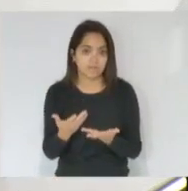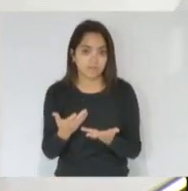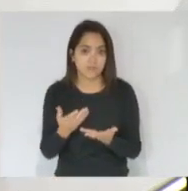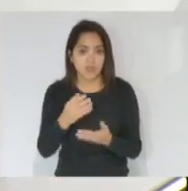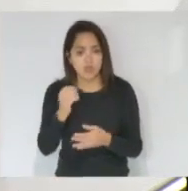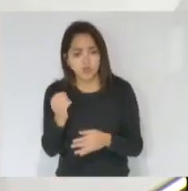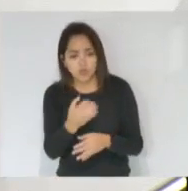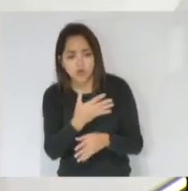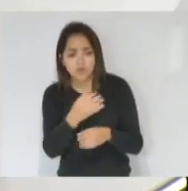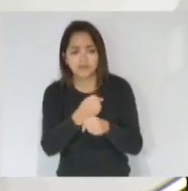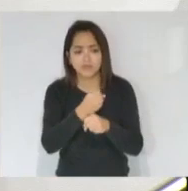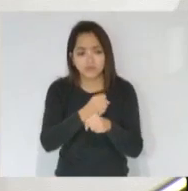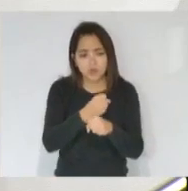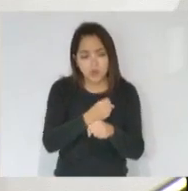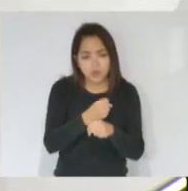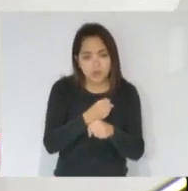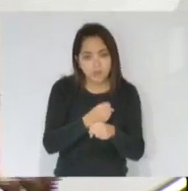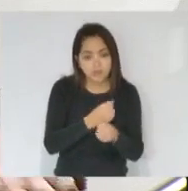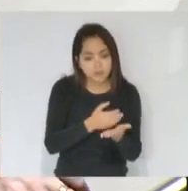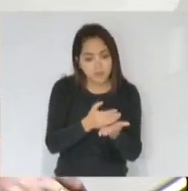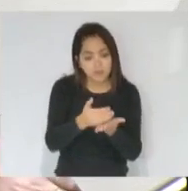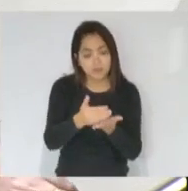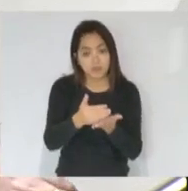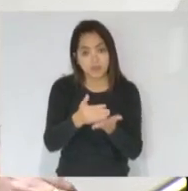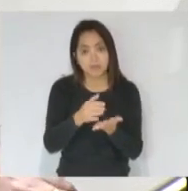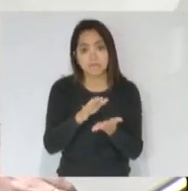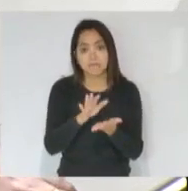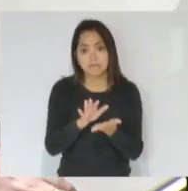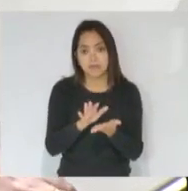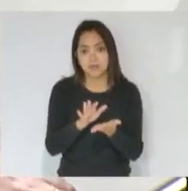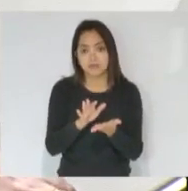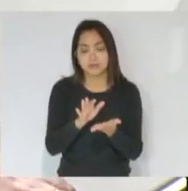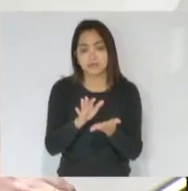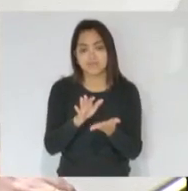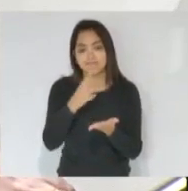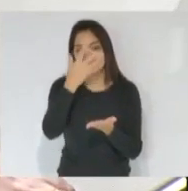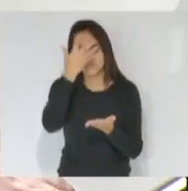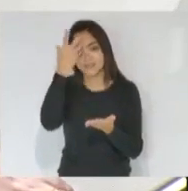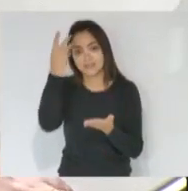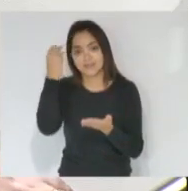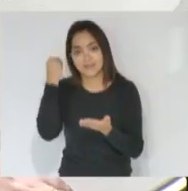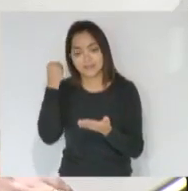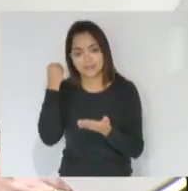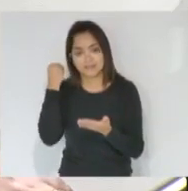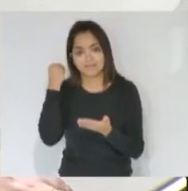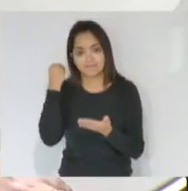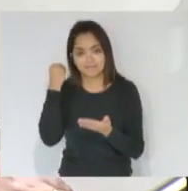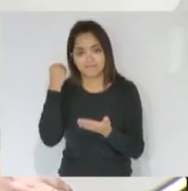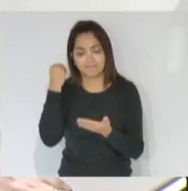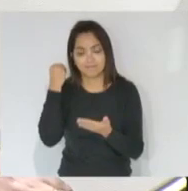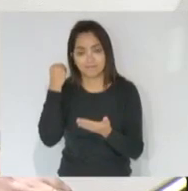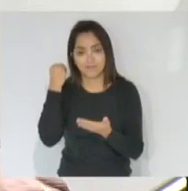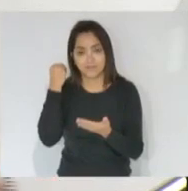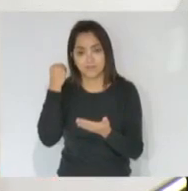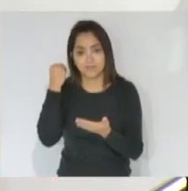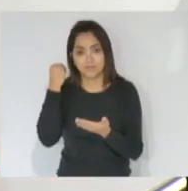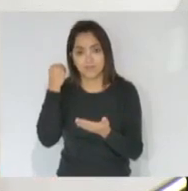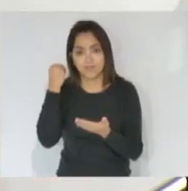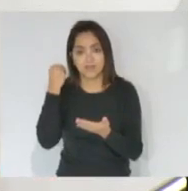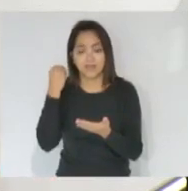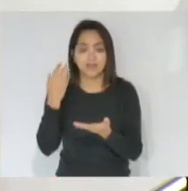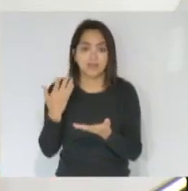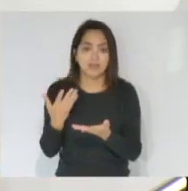obras. E se esquece daquelas que